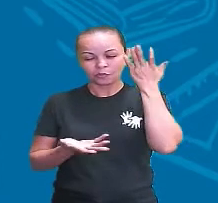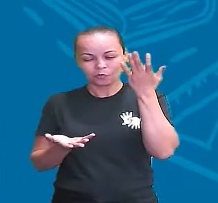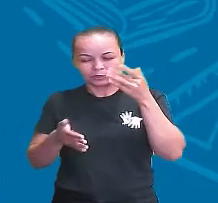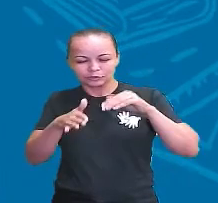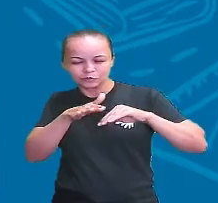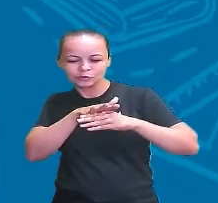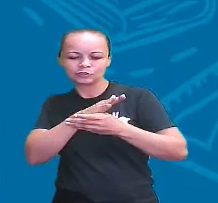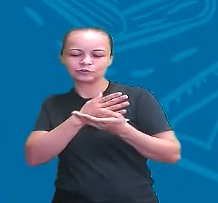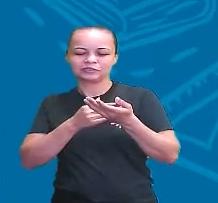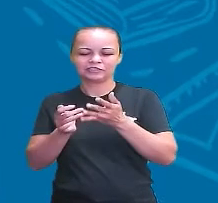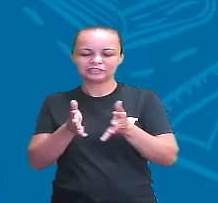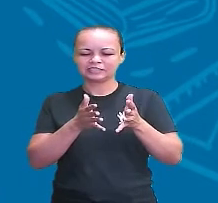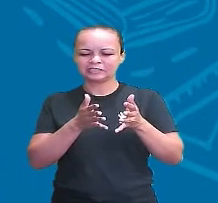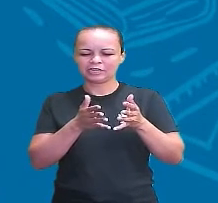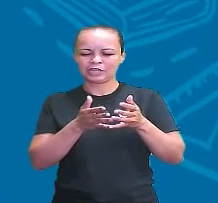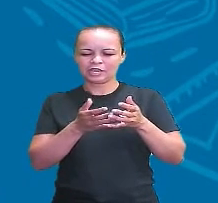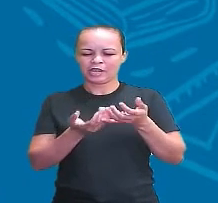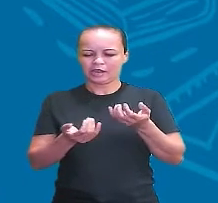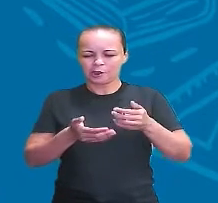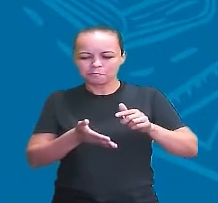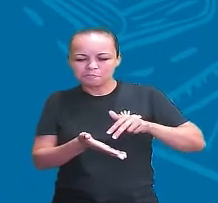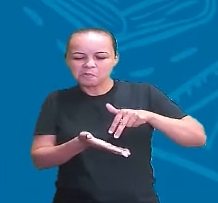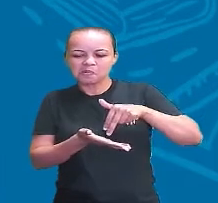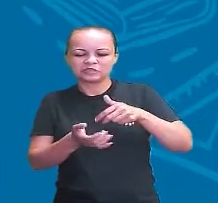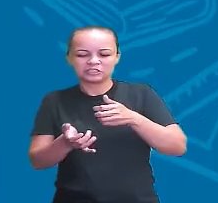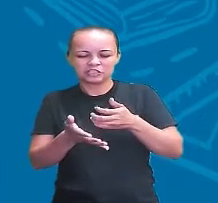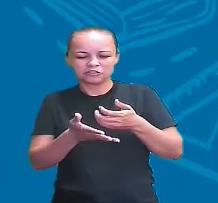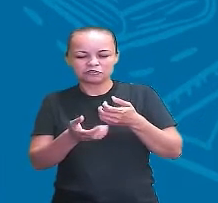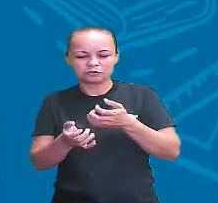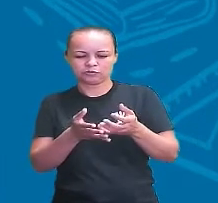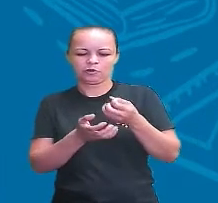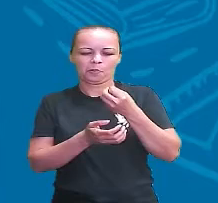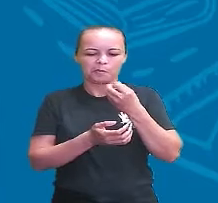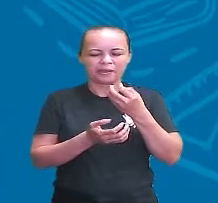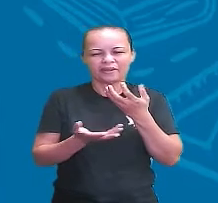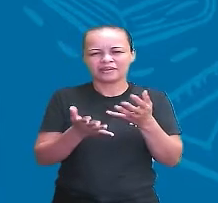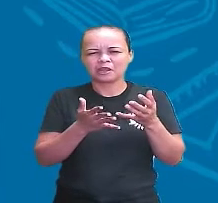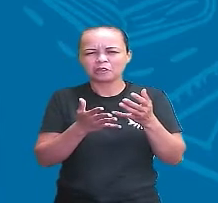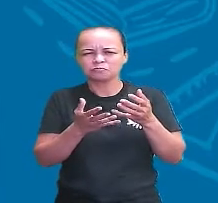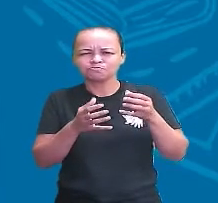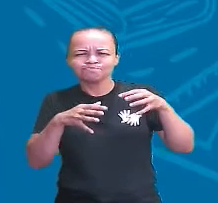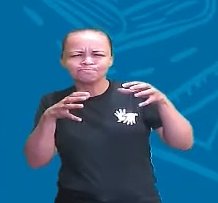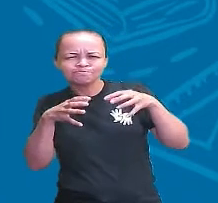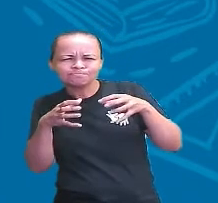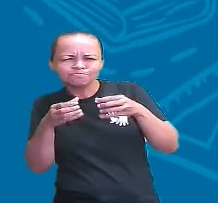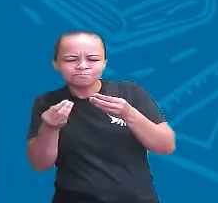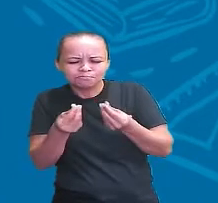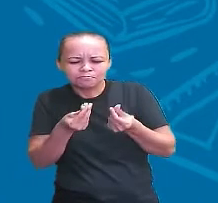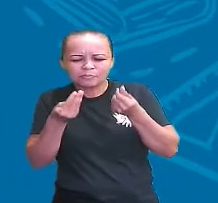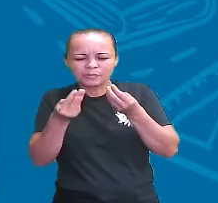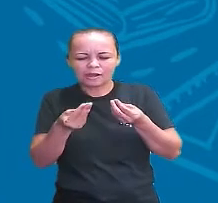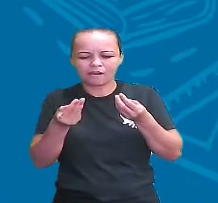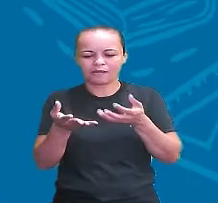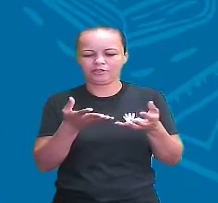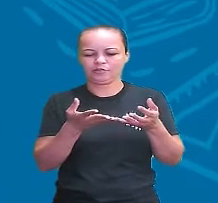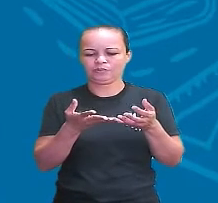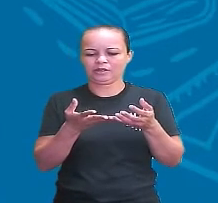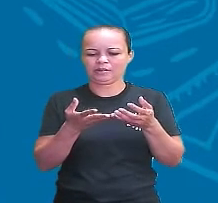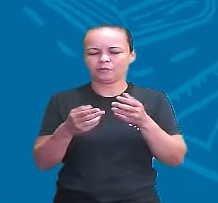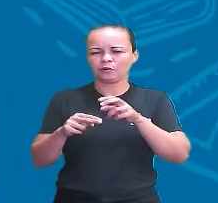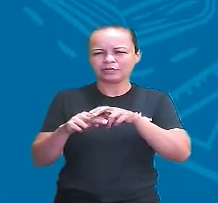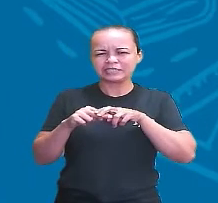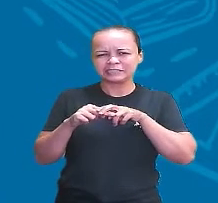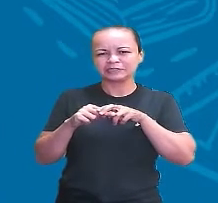last. Well, neither does bathing. That's Why we recommend it daily. Ou seja,